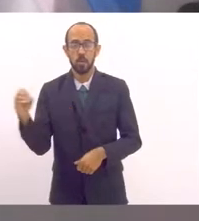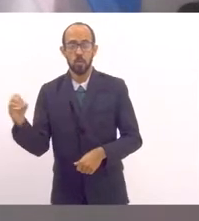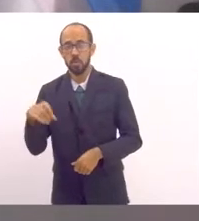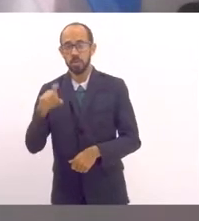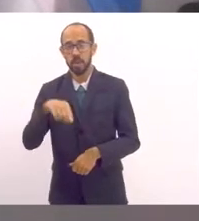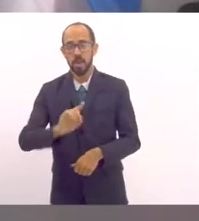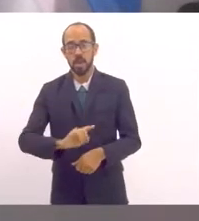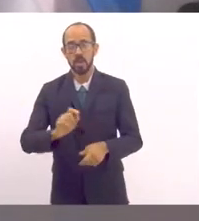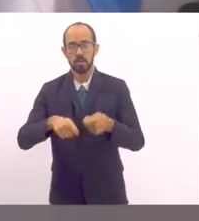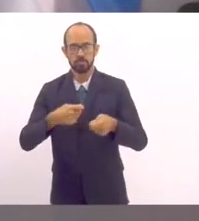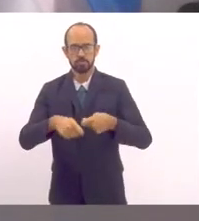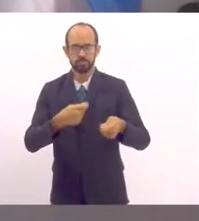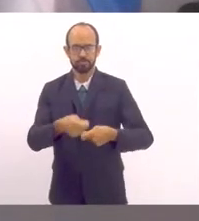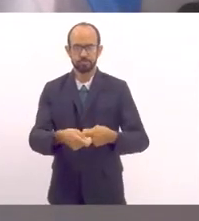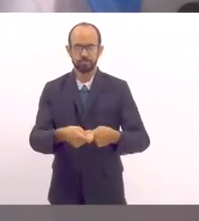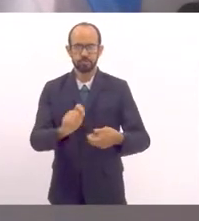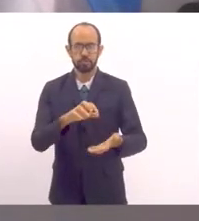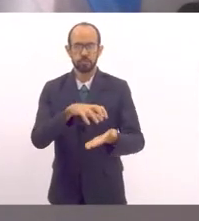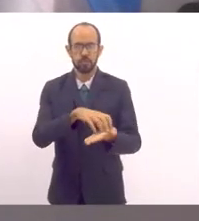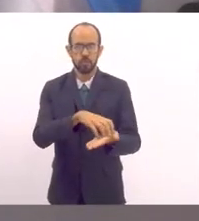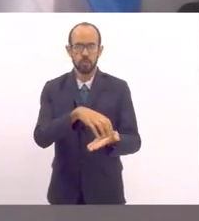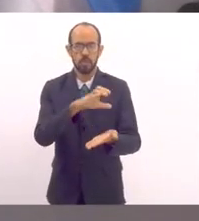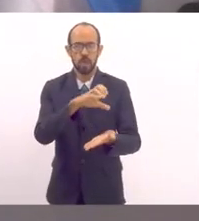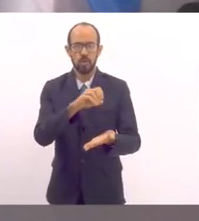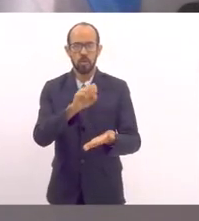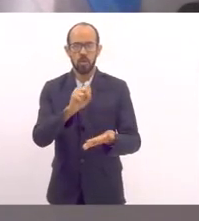do setor Condetu da Costa do Sol,